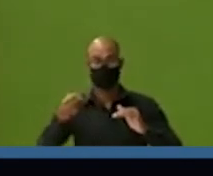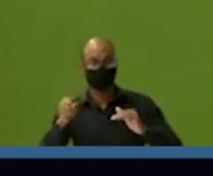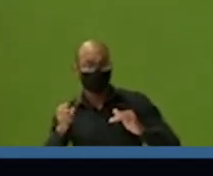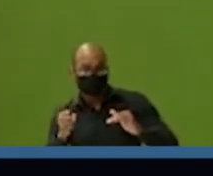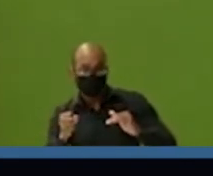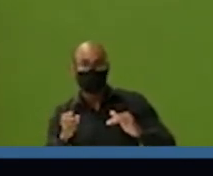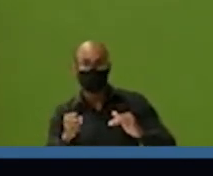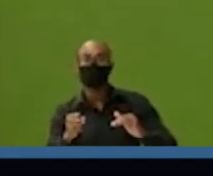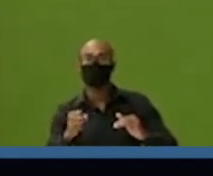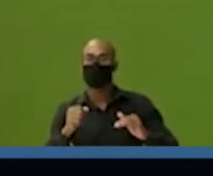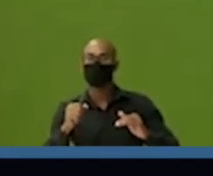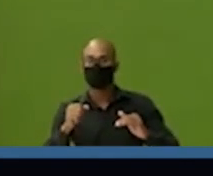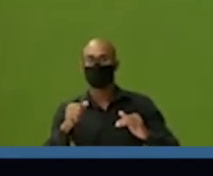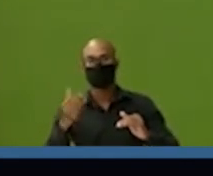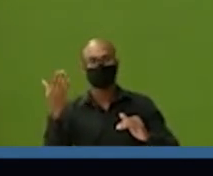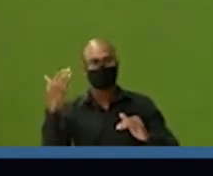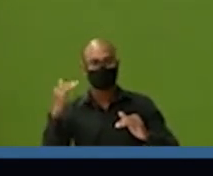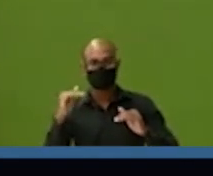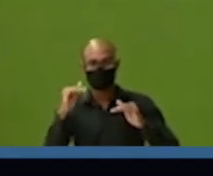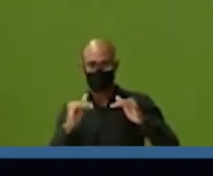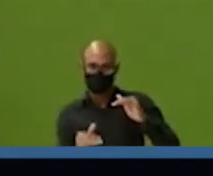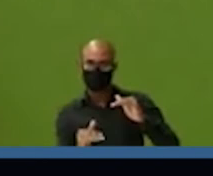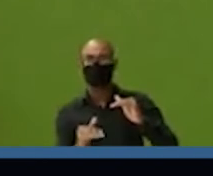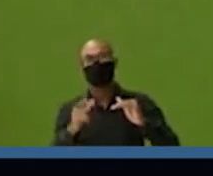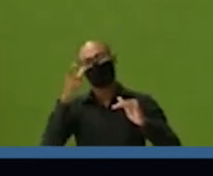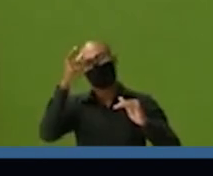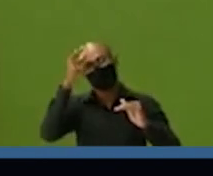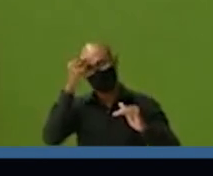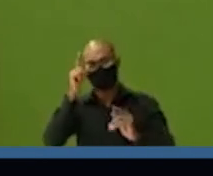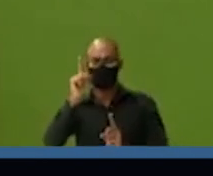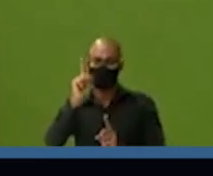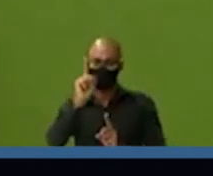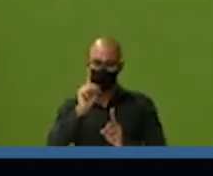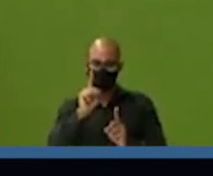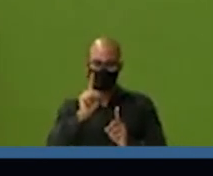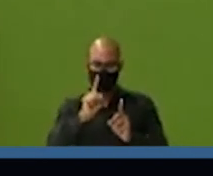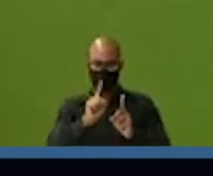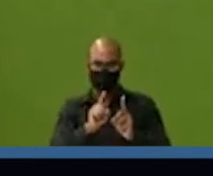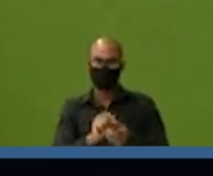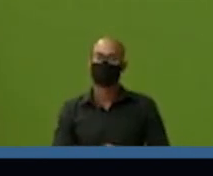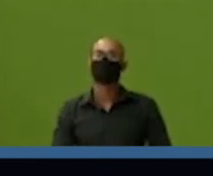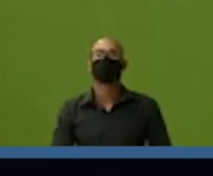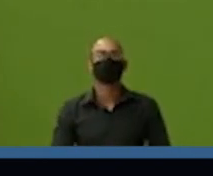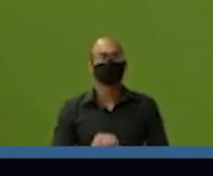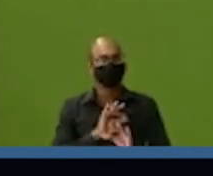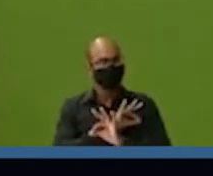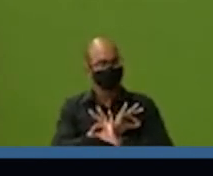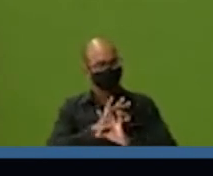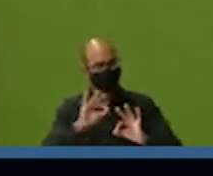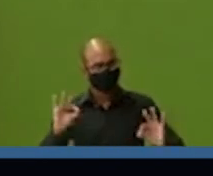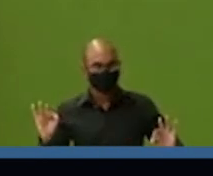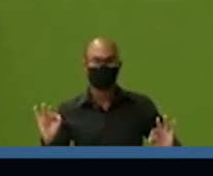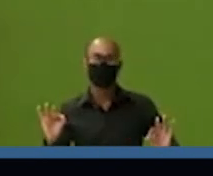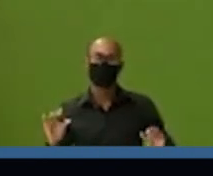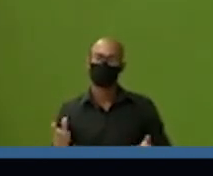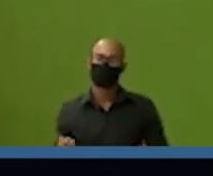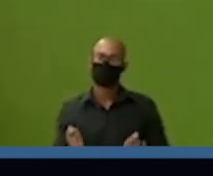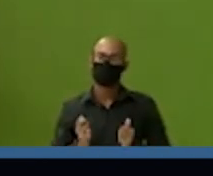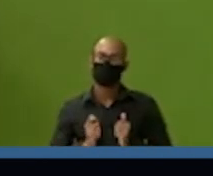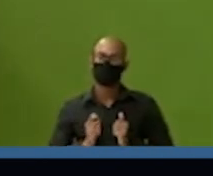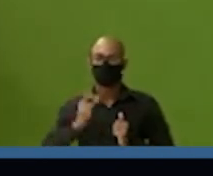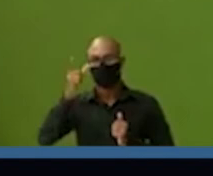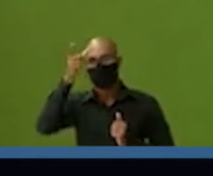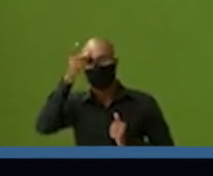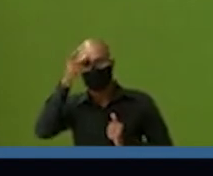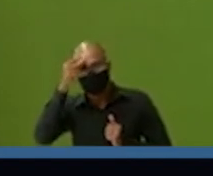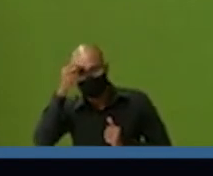0,98. Abaixo de 1, isso significa um decréscimo da doença aqui no estado. Ótimo, vai nos dar um alívio, vai nos dar